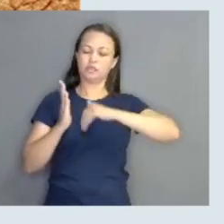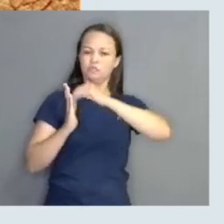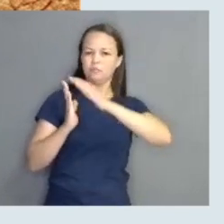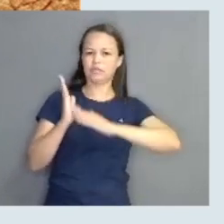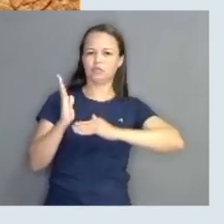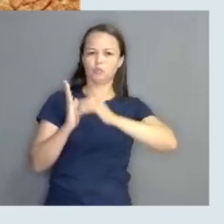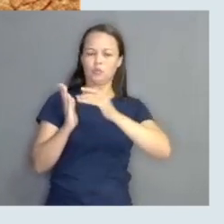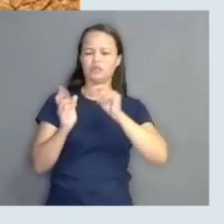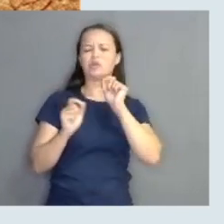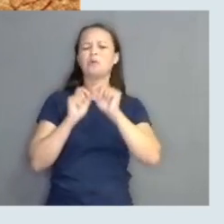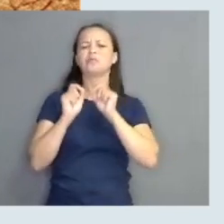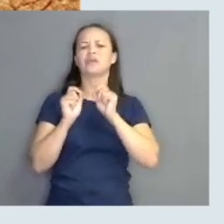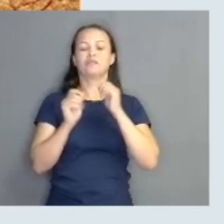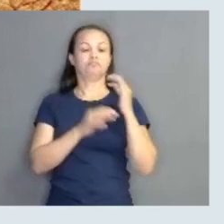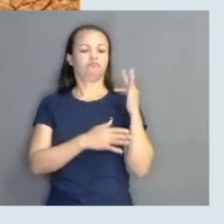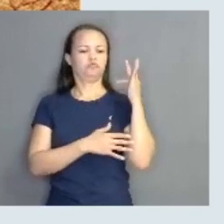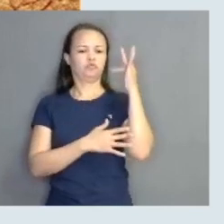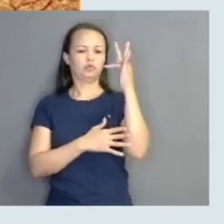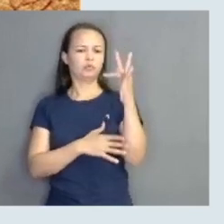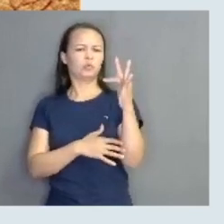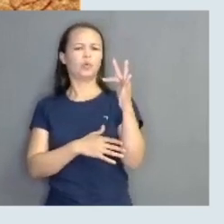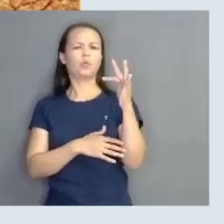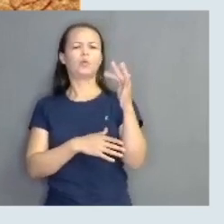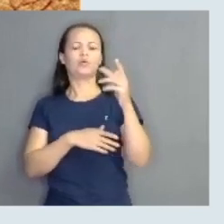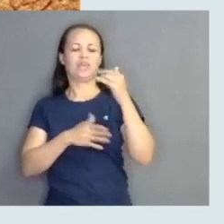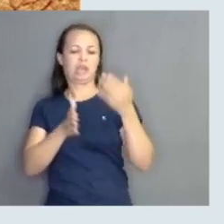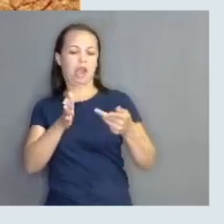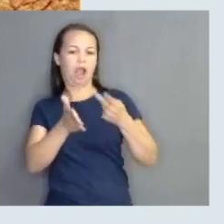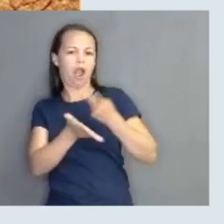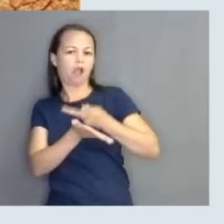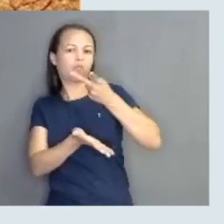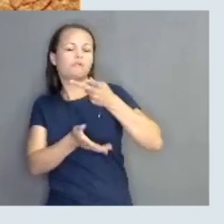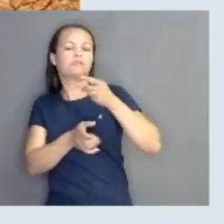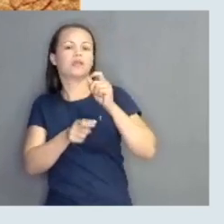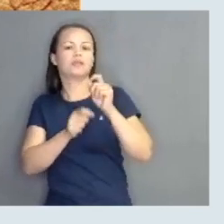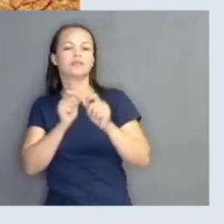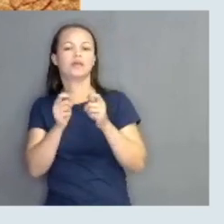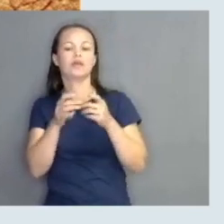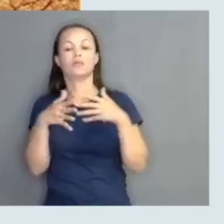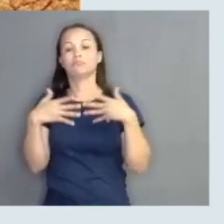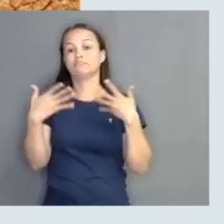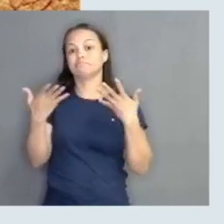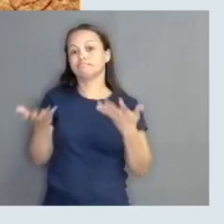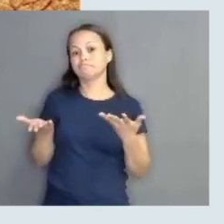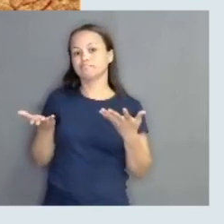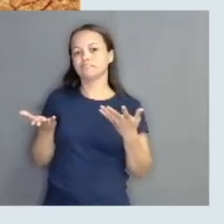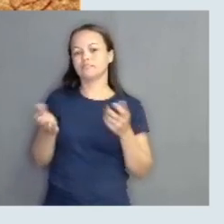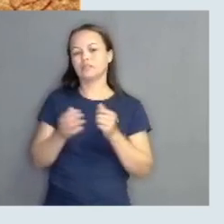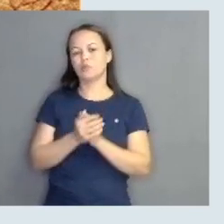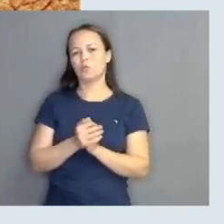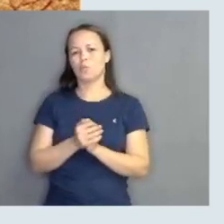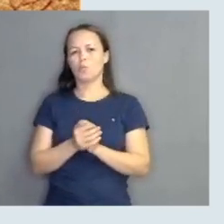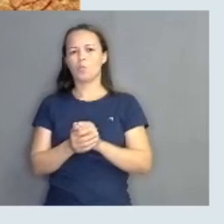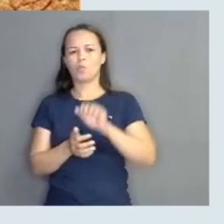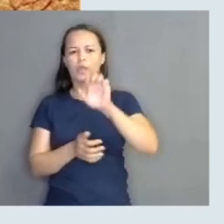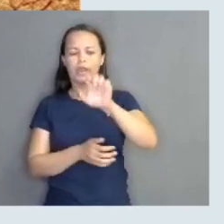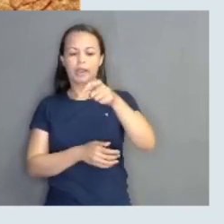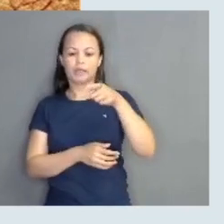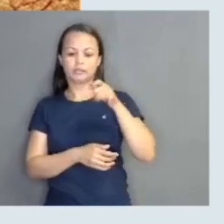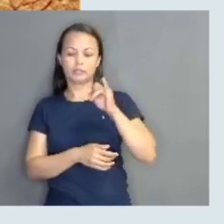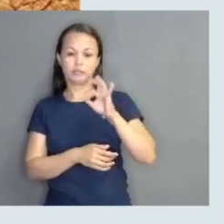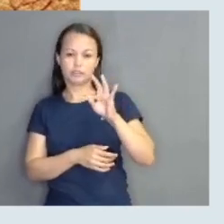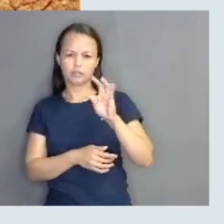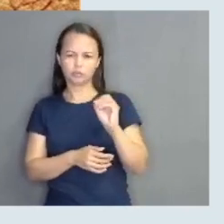um futuro, assim, o que iria acontecer, né? Ou então o êxito que eles iriam ter, né,